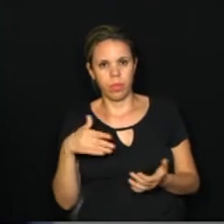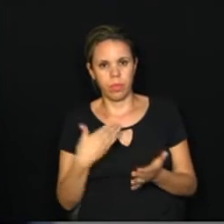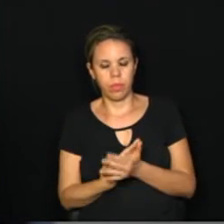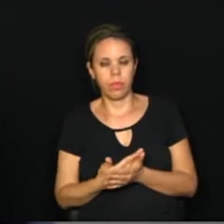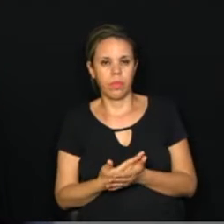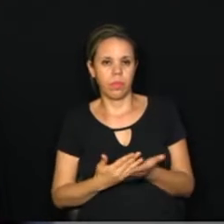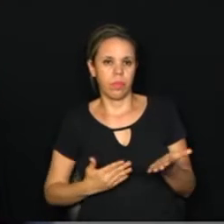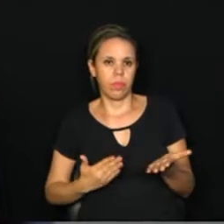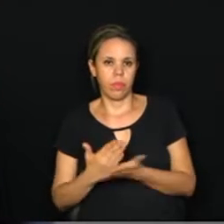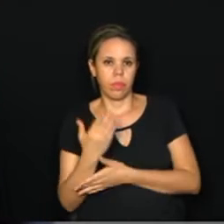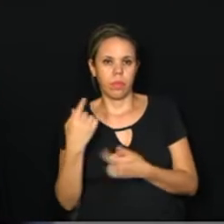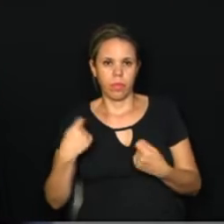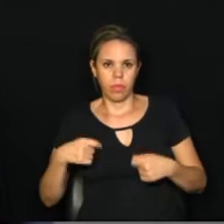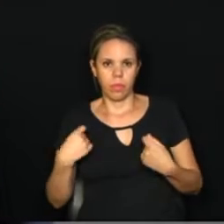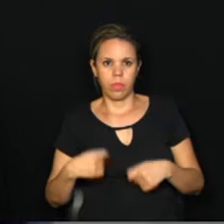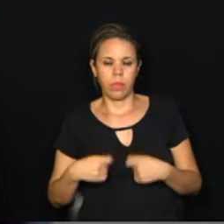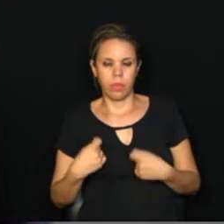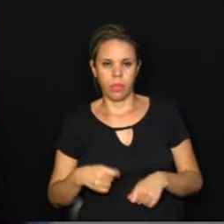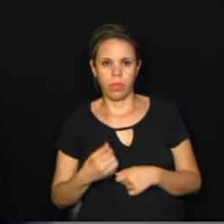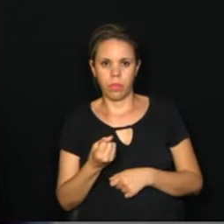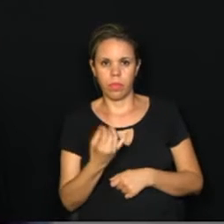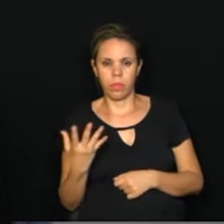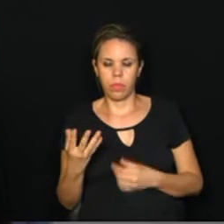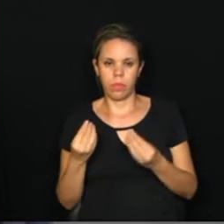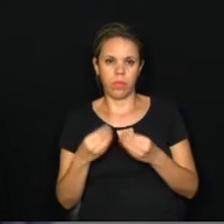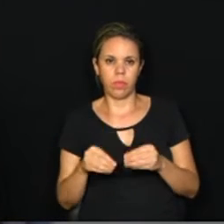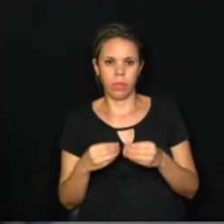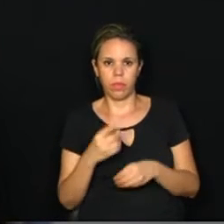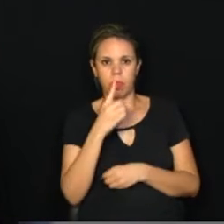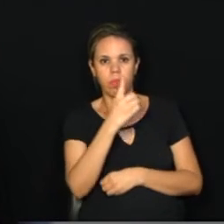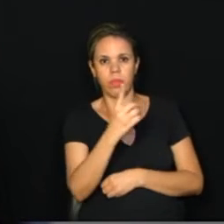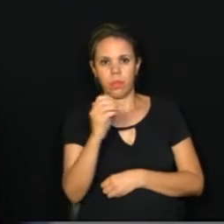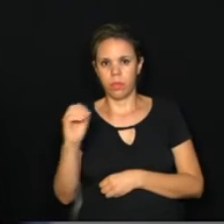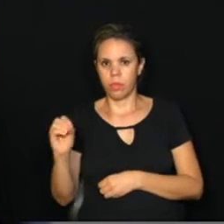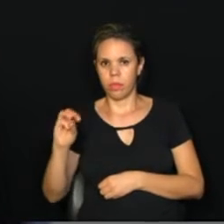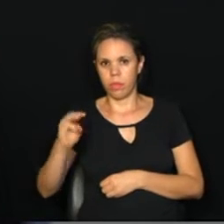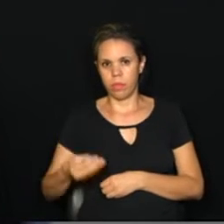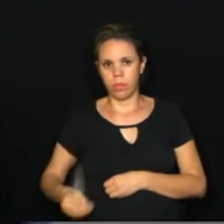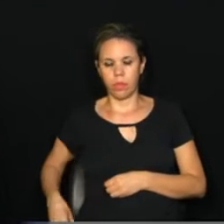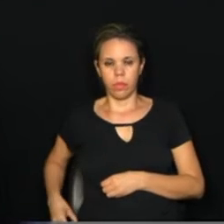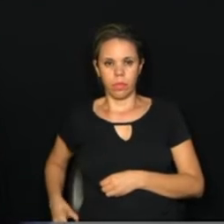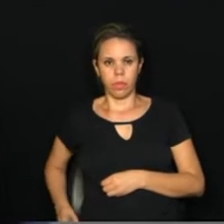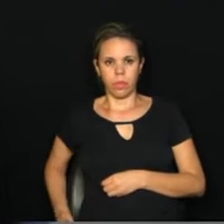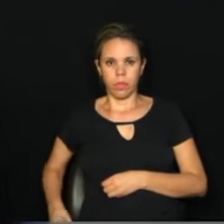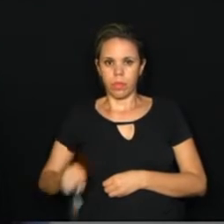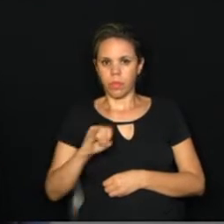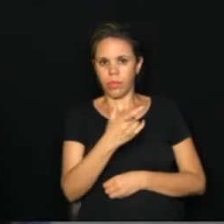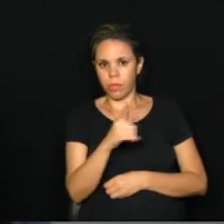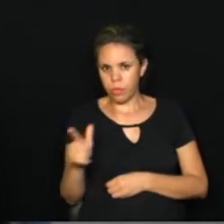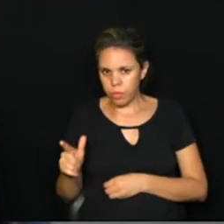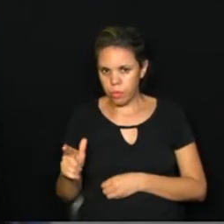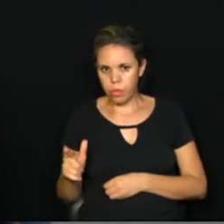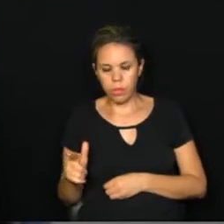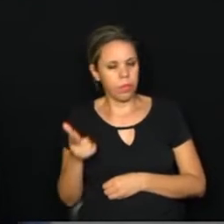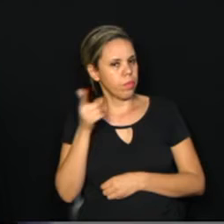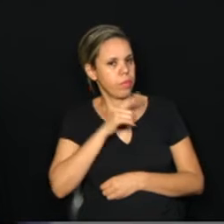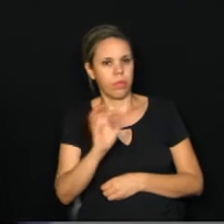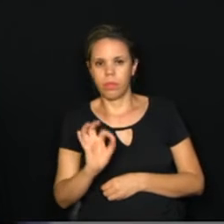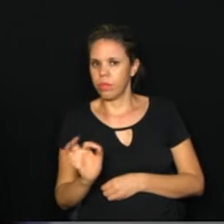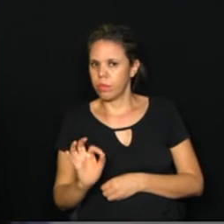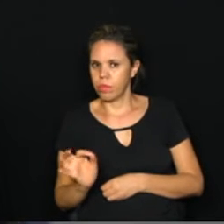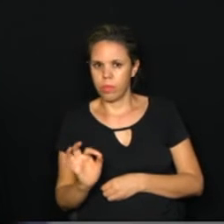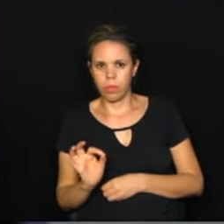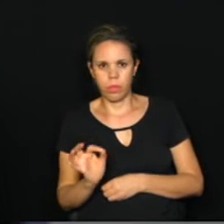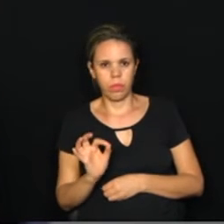homologação, precisava de um índice de danos em torno de 110 milhões. Se você não tivesse esse índice, você não conseguiria